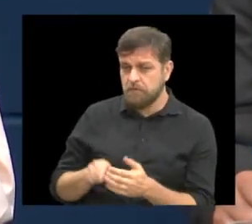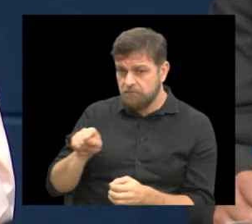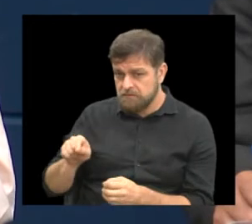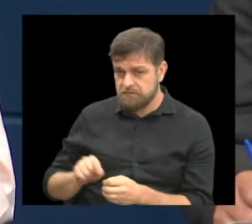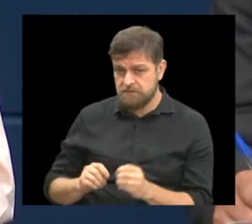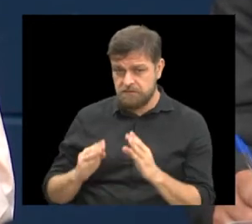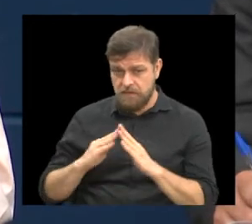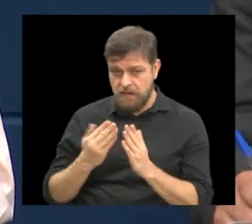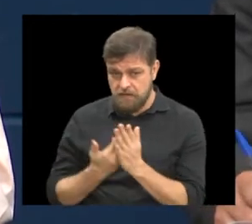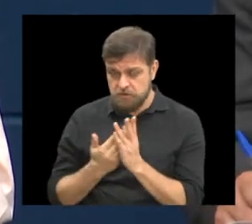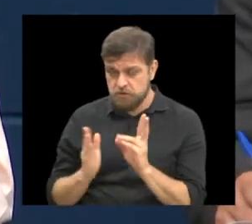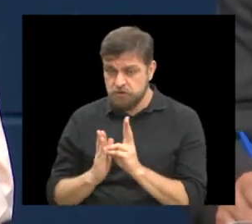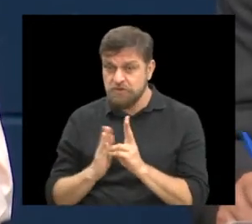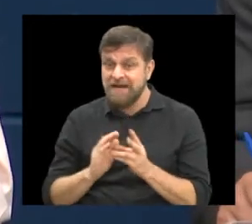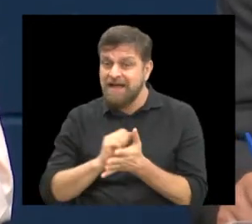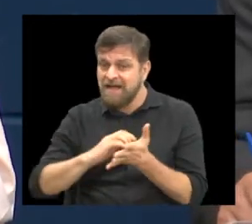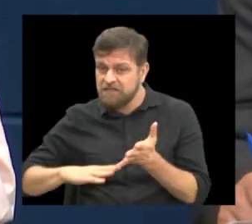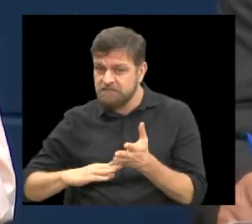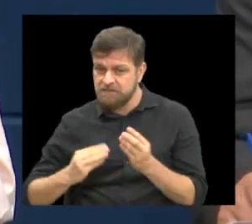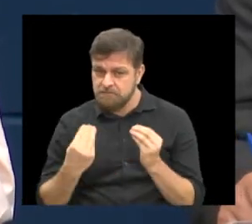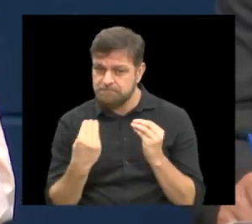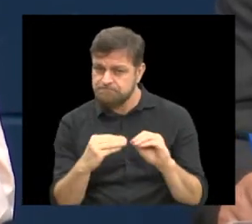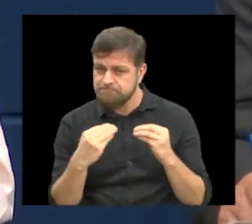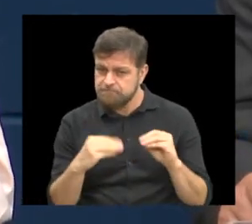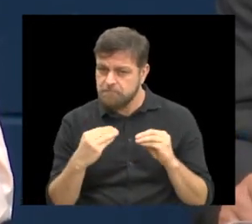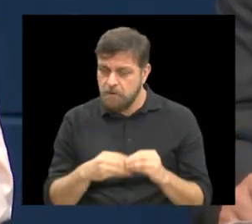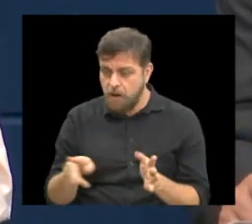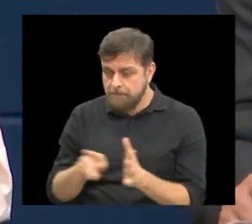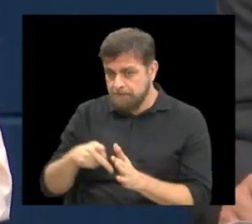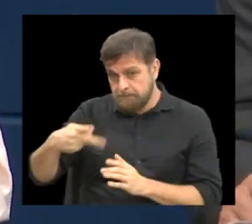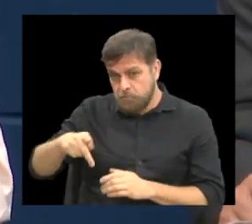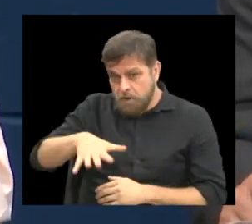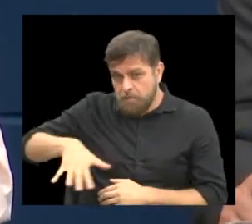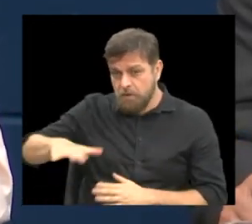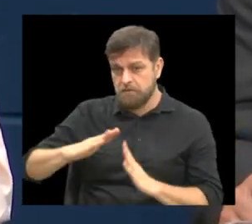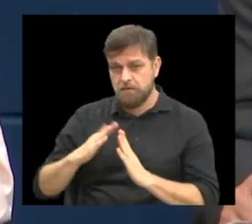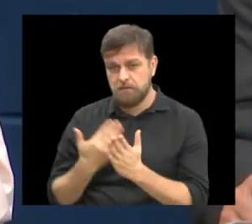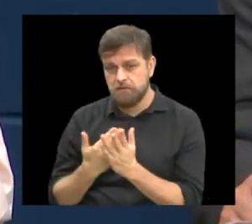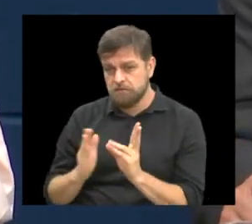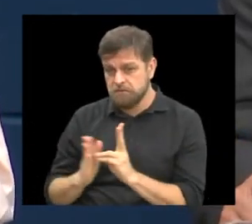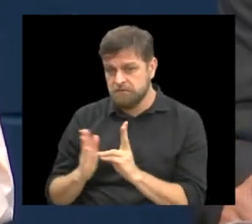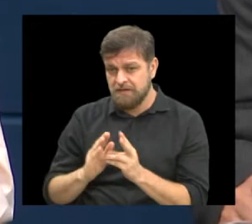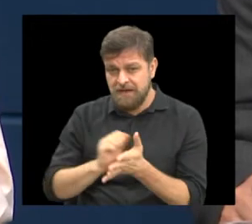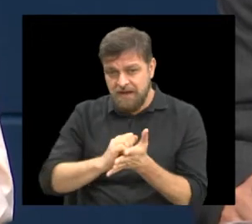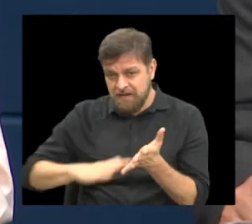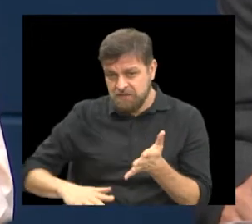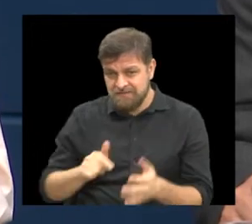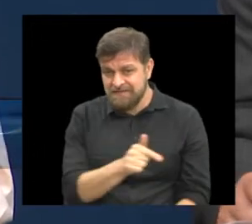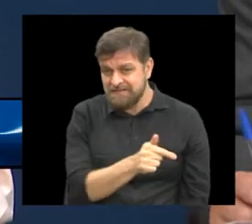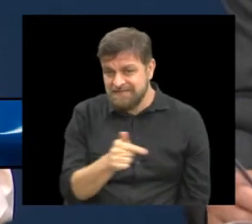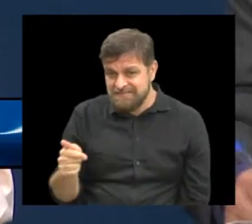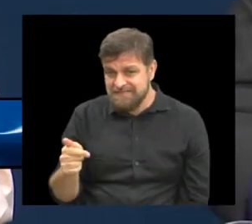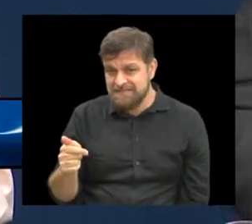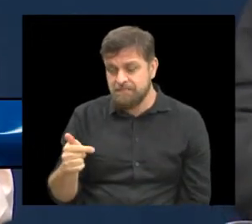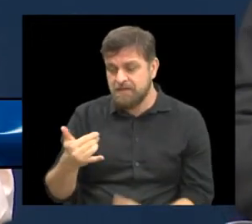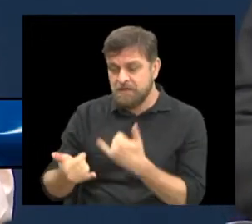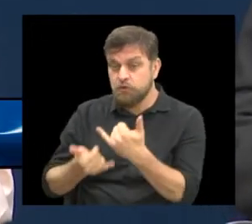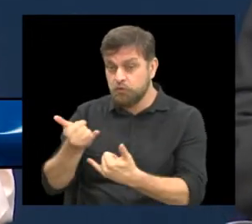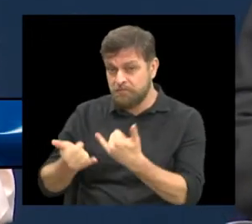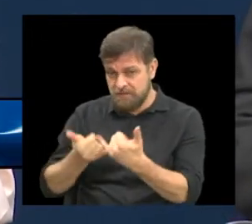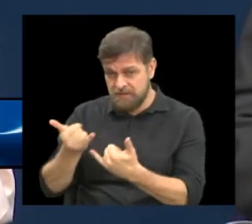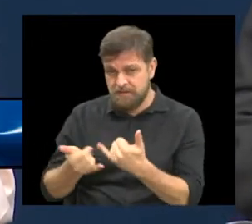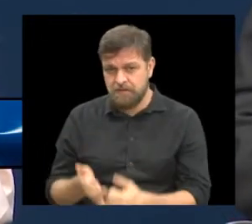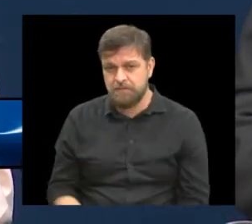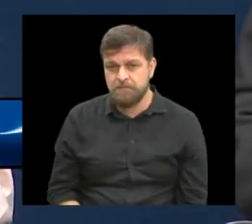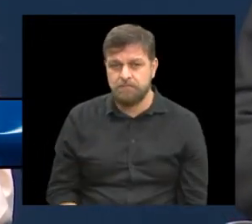a atividade que vocês queiram fazer, até mesmo dentro da própria escola, né, como sendo uma atividade da Semana Mundial do Brincar. Então, eu já